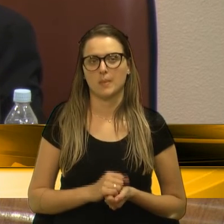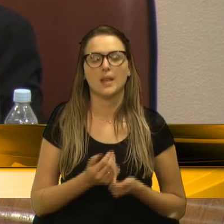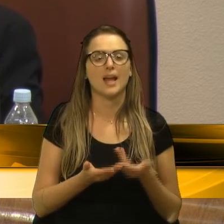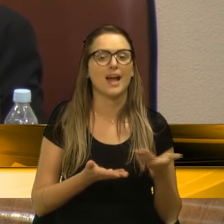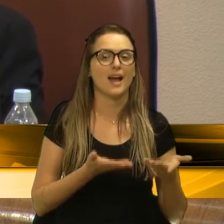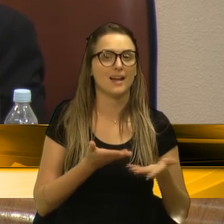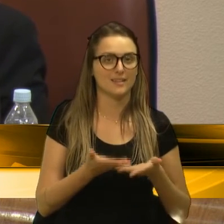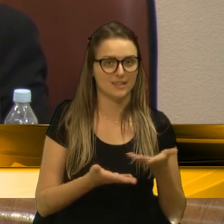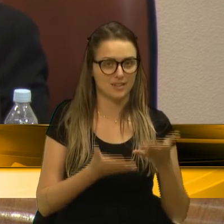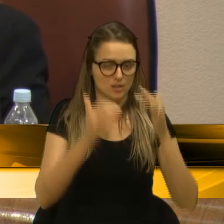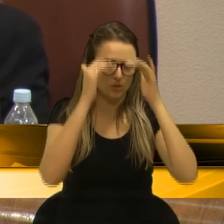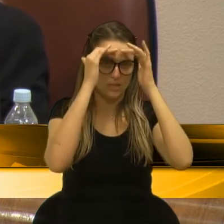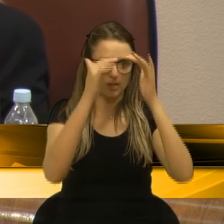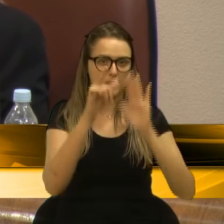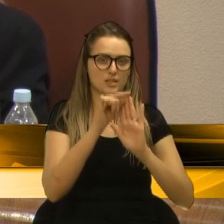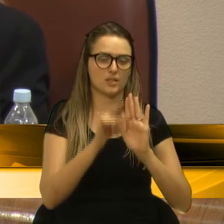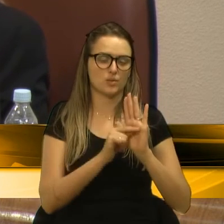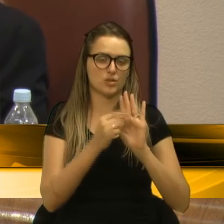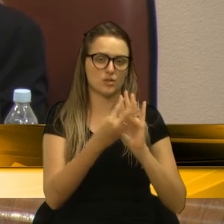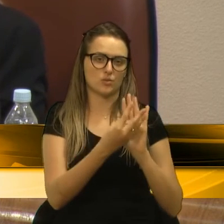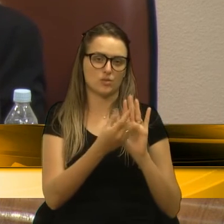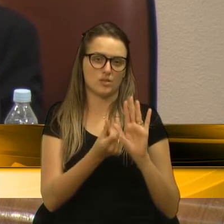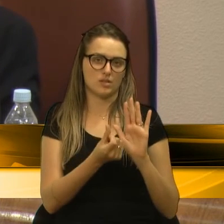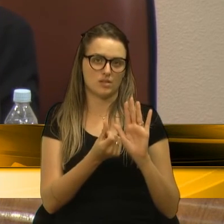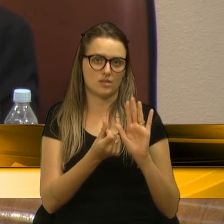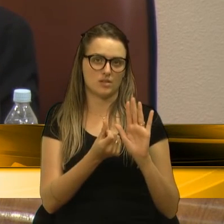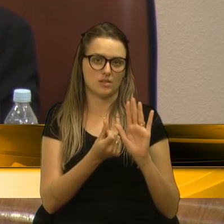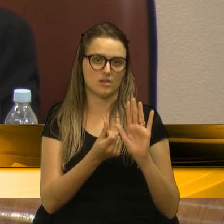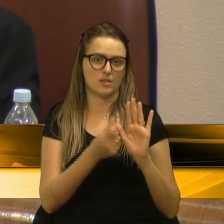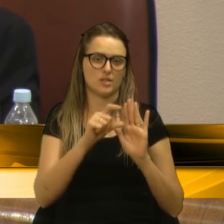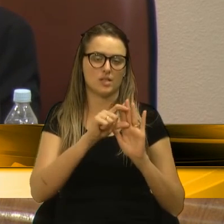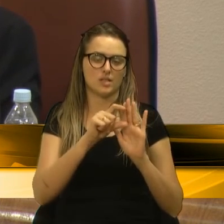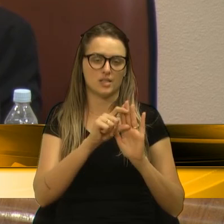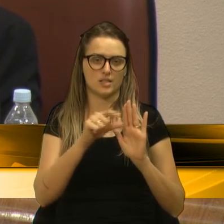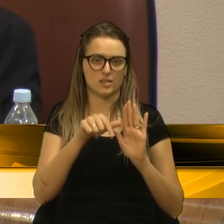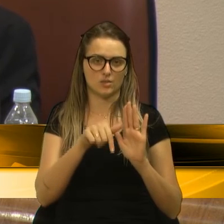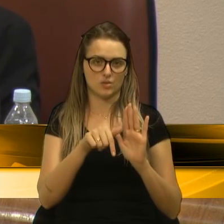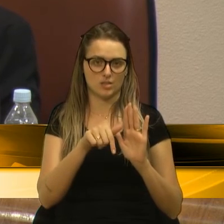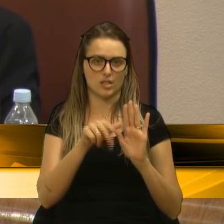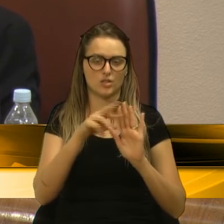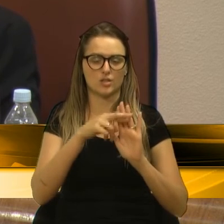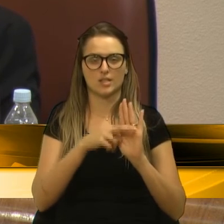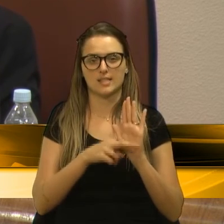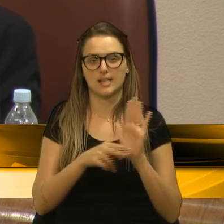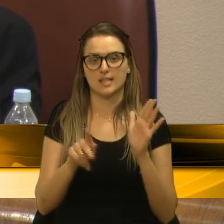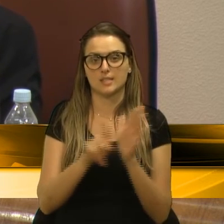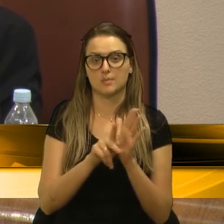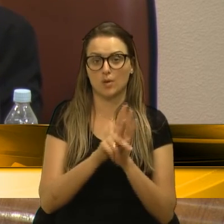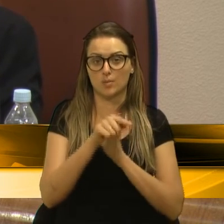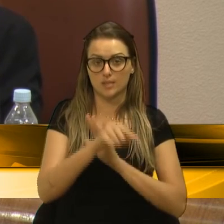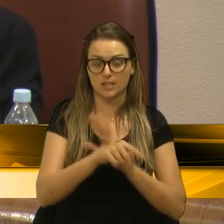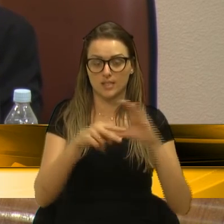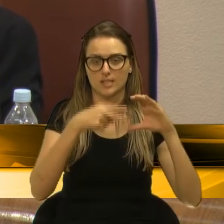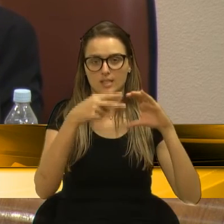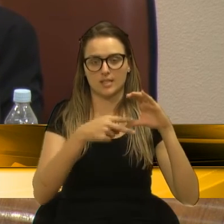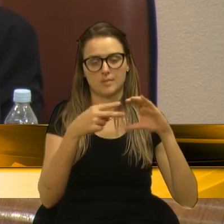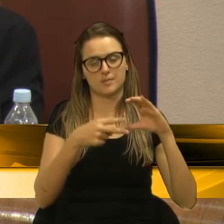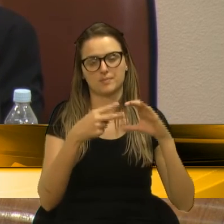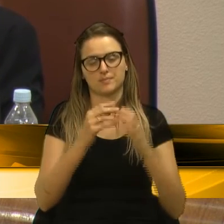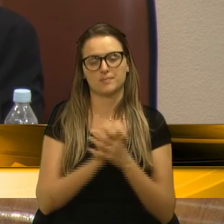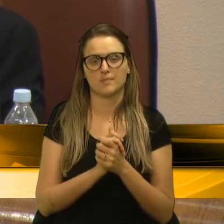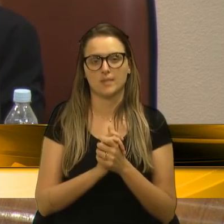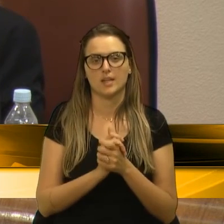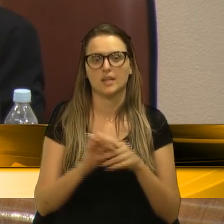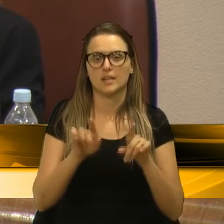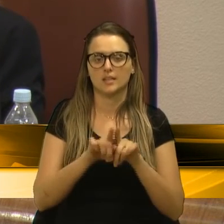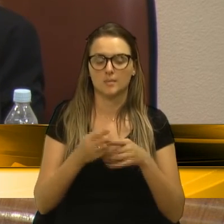atendendo o dispositivo no artigo 36, inciso 7 do regimento interno deste tribunal.